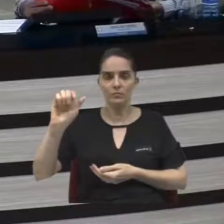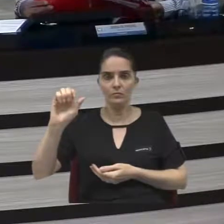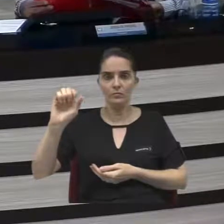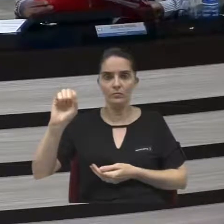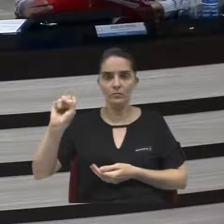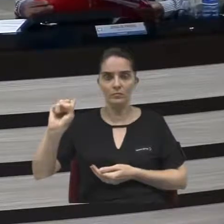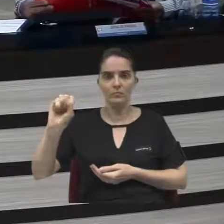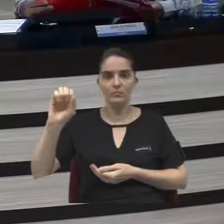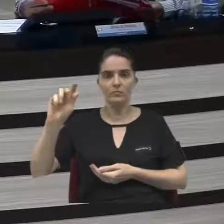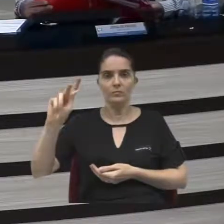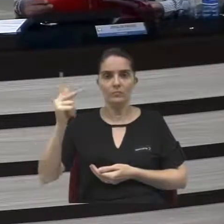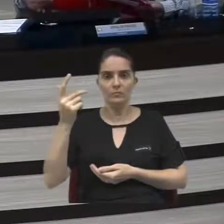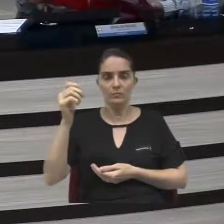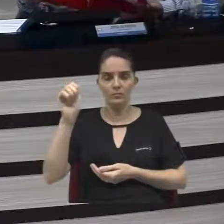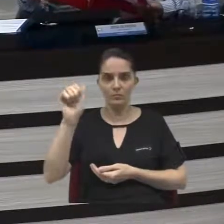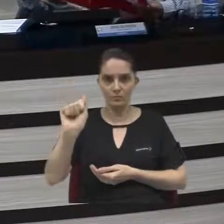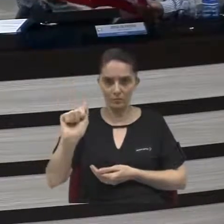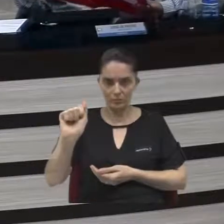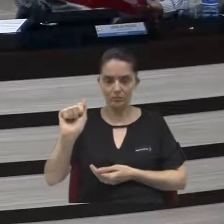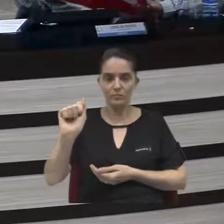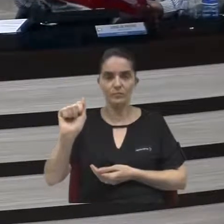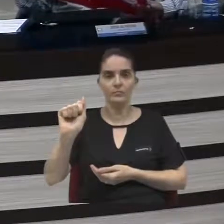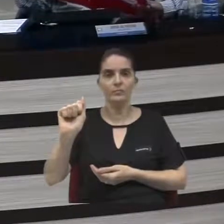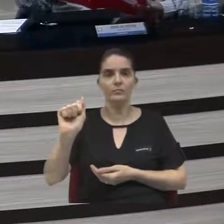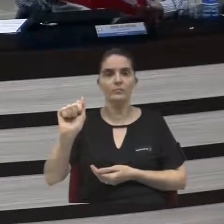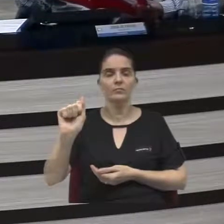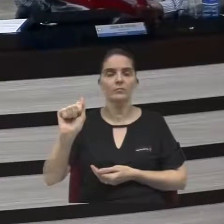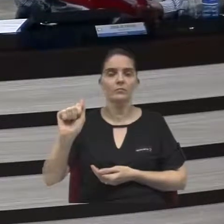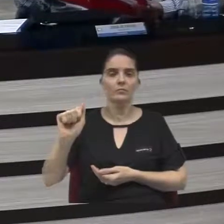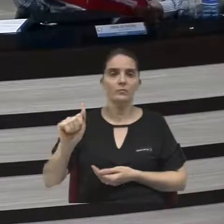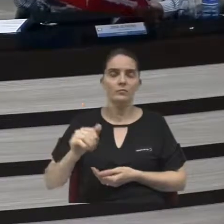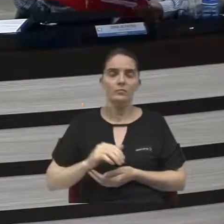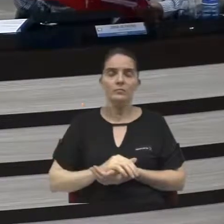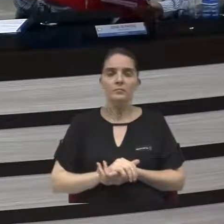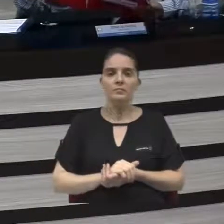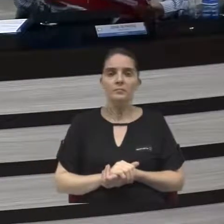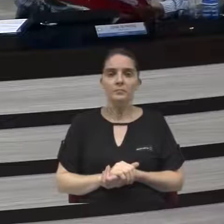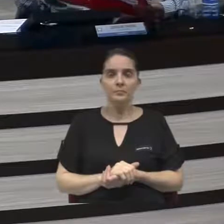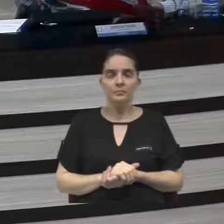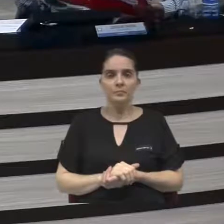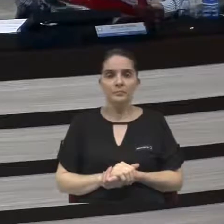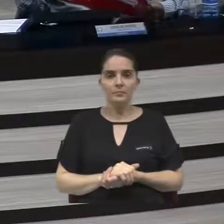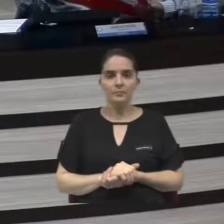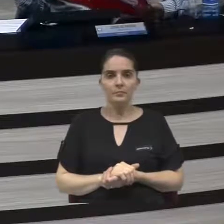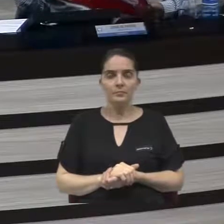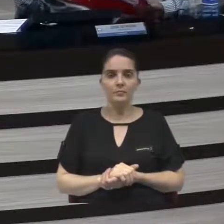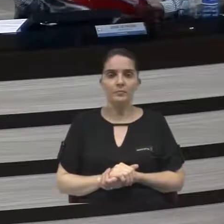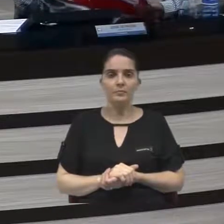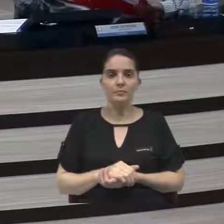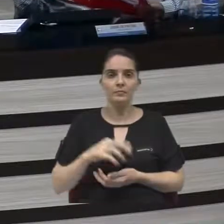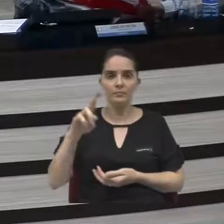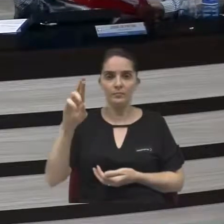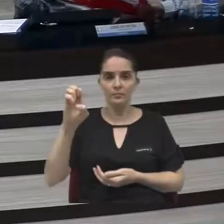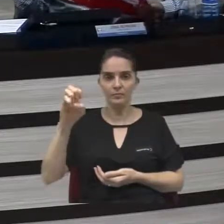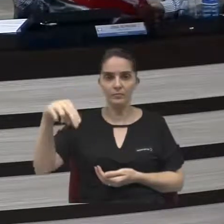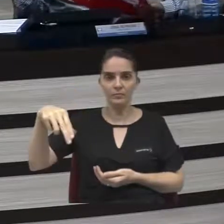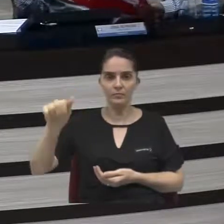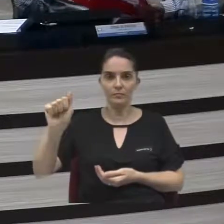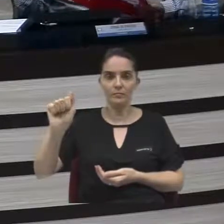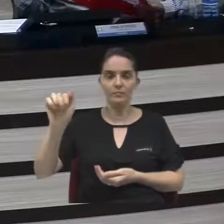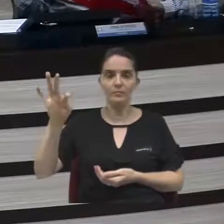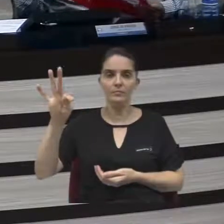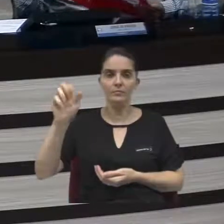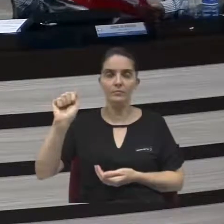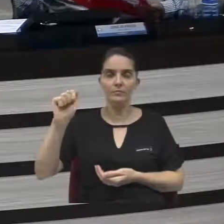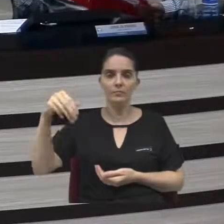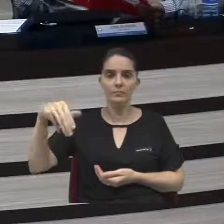Antonieta Bonvini Medeiros, OAB São Paulo 302.678, Renata Maria